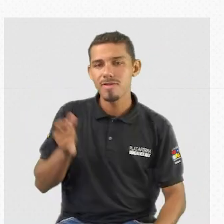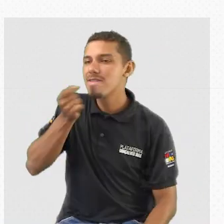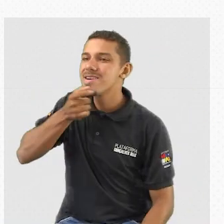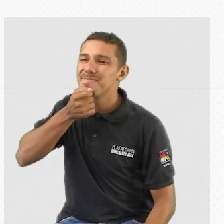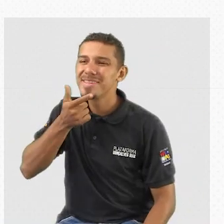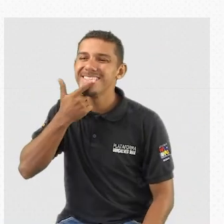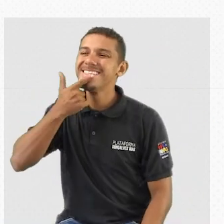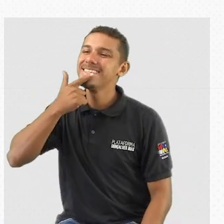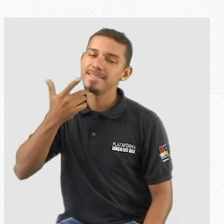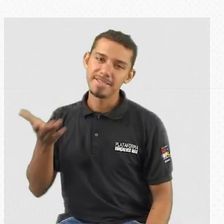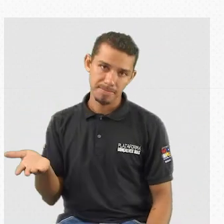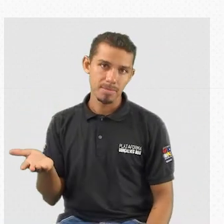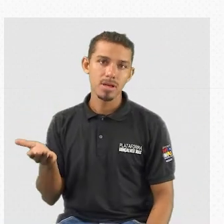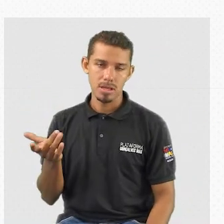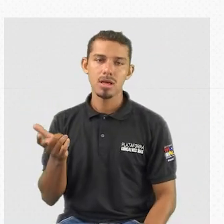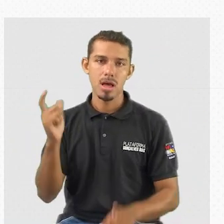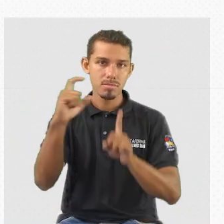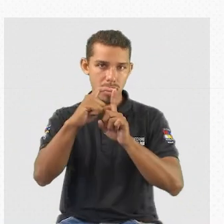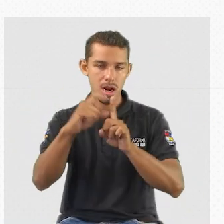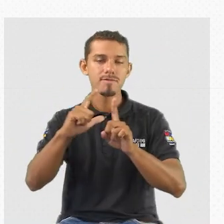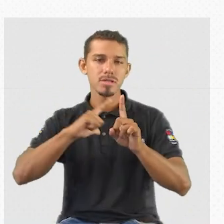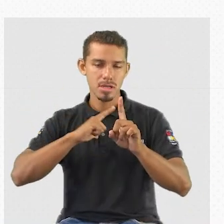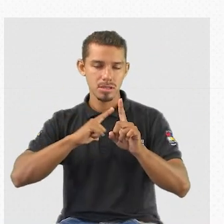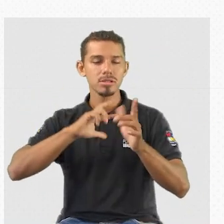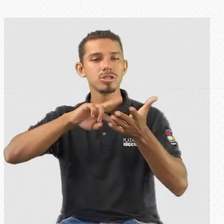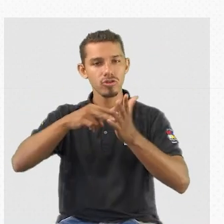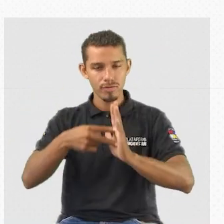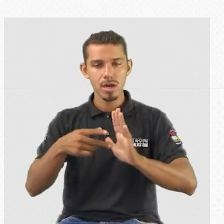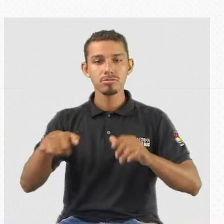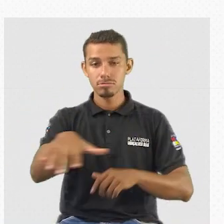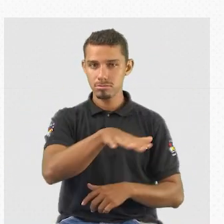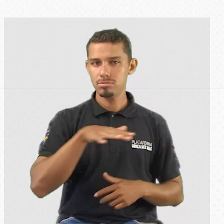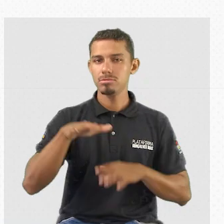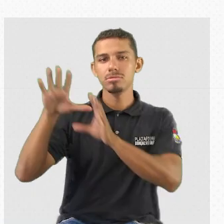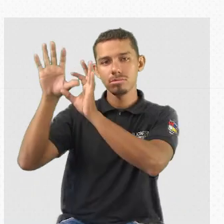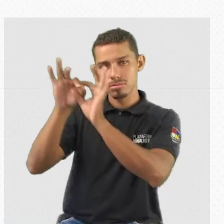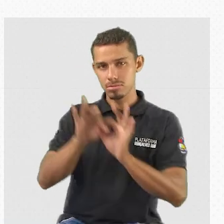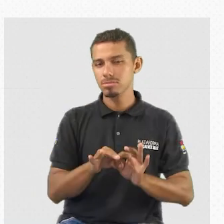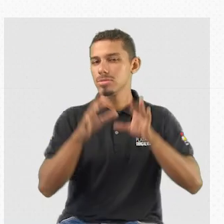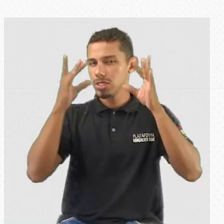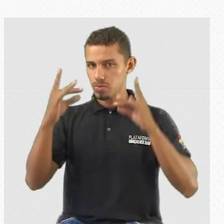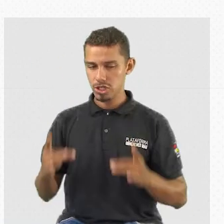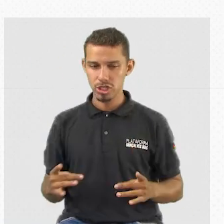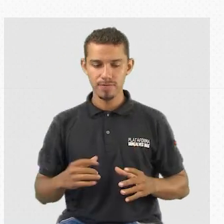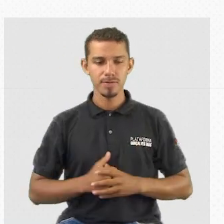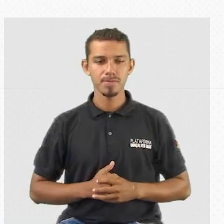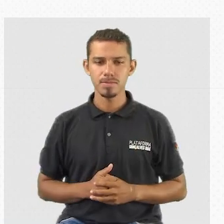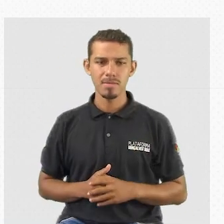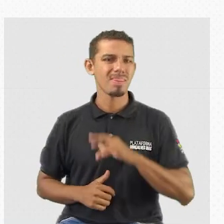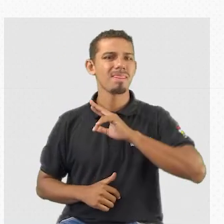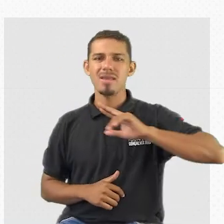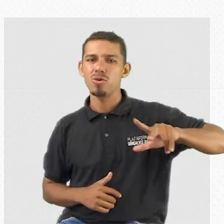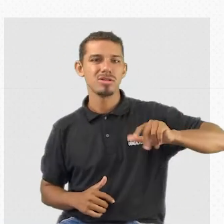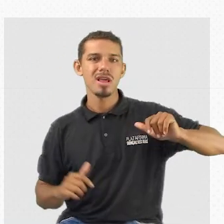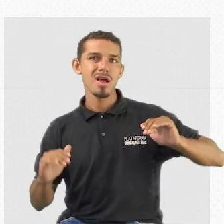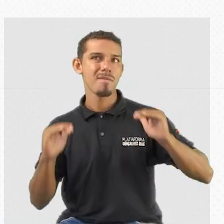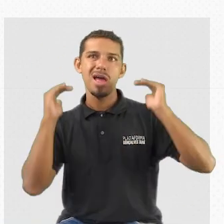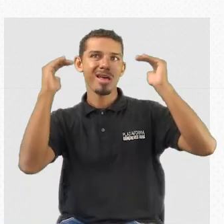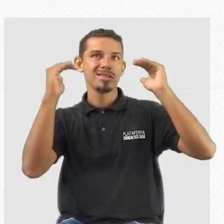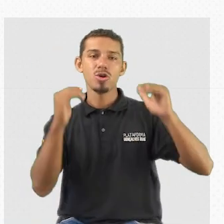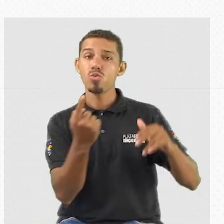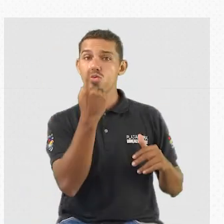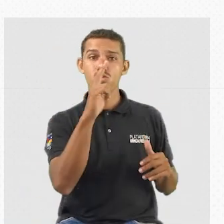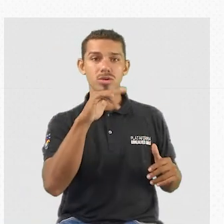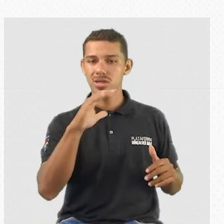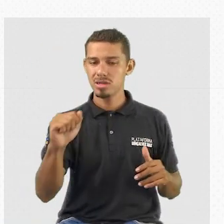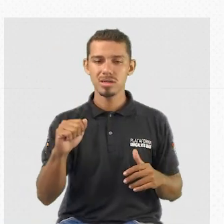piada. Então, as palavras elas ganham significado dentro de cada contexto específico, né? Não há uma essência